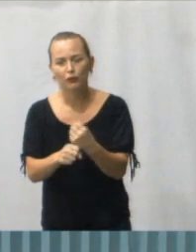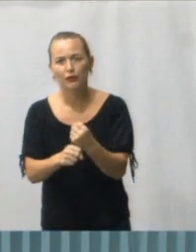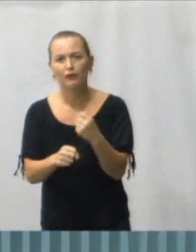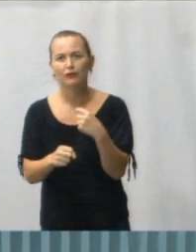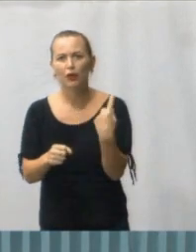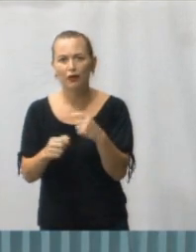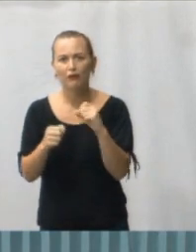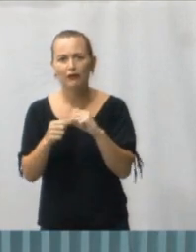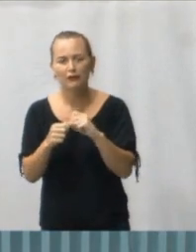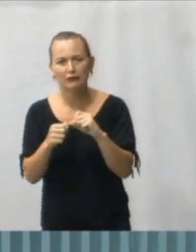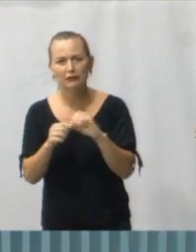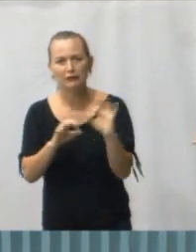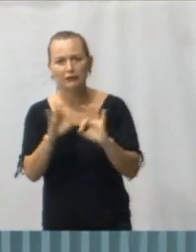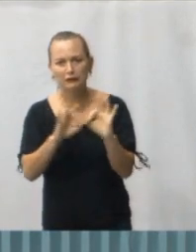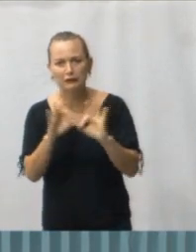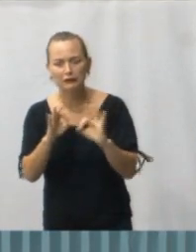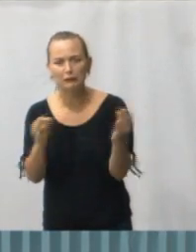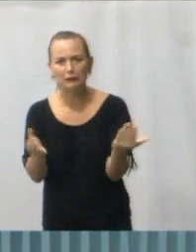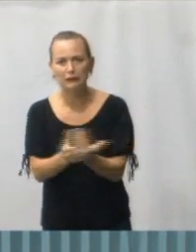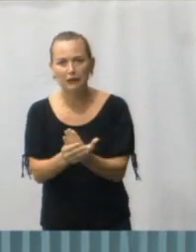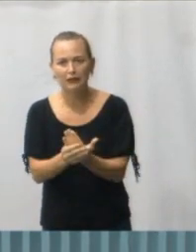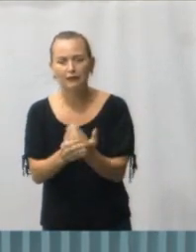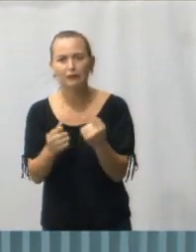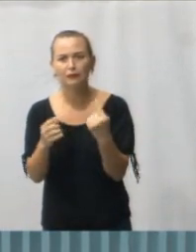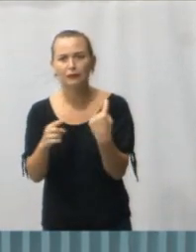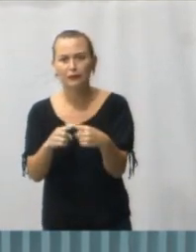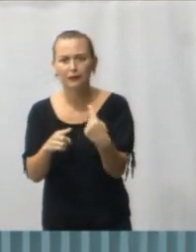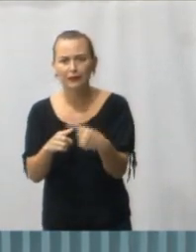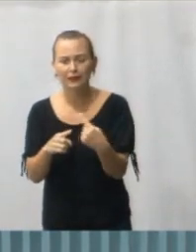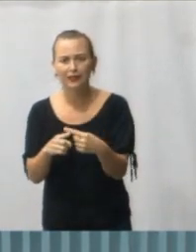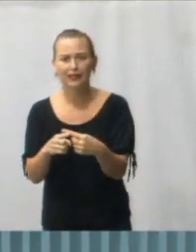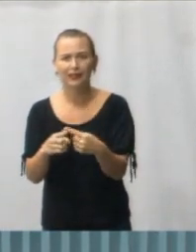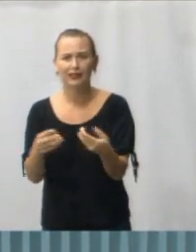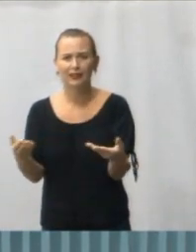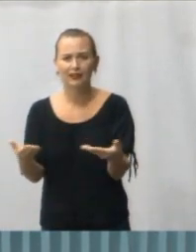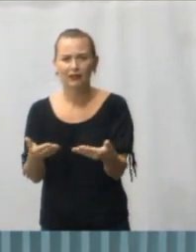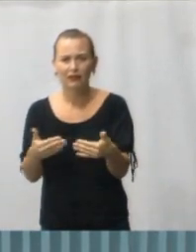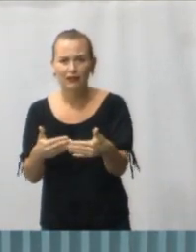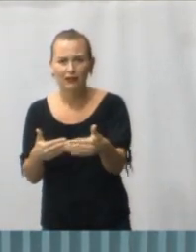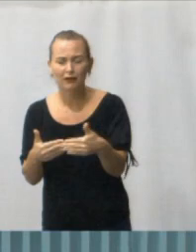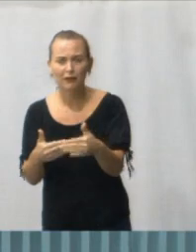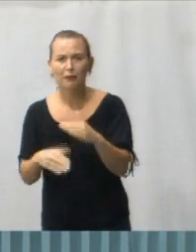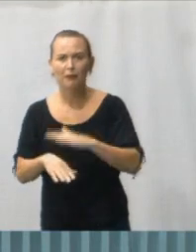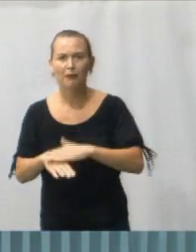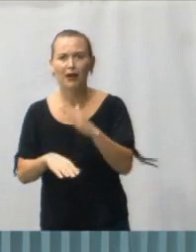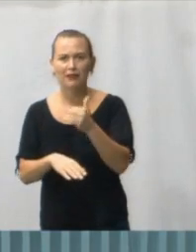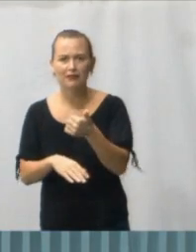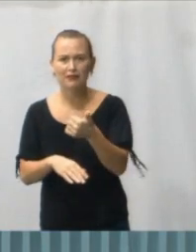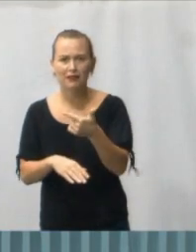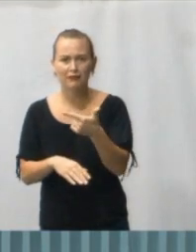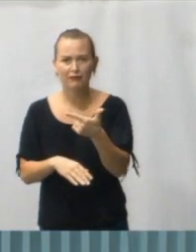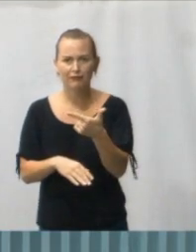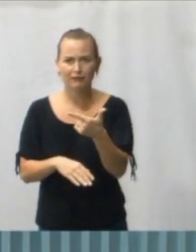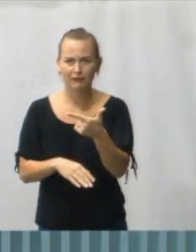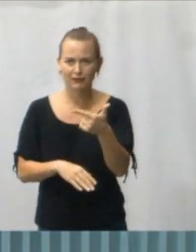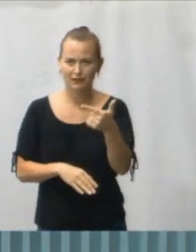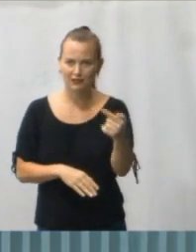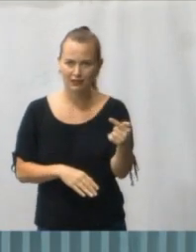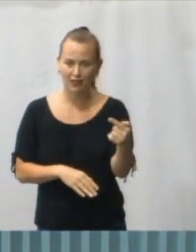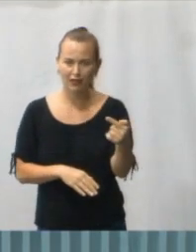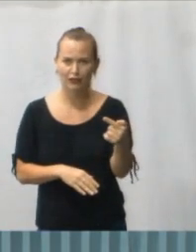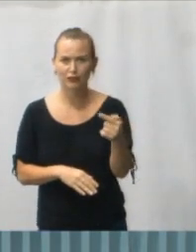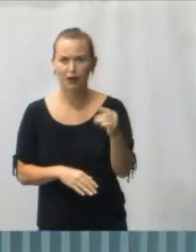pelo governo do estado, ou seja, pelo erário público, mais de 127 milhões. Boas obras de ampliação da terceira ponte, de